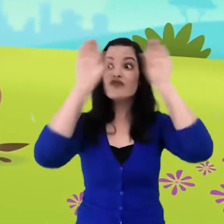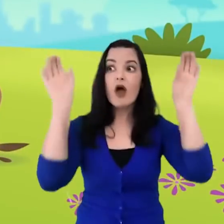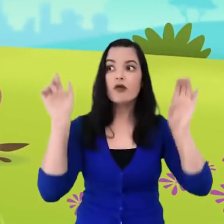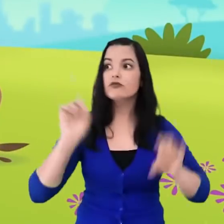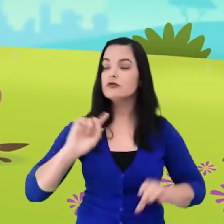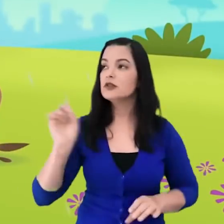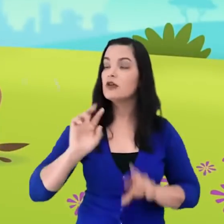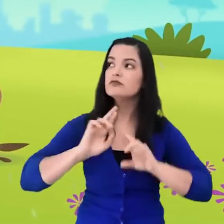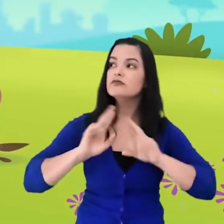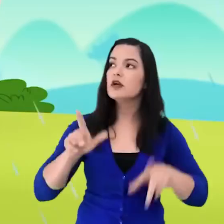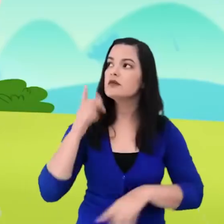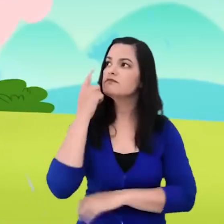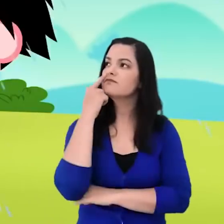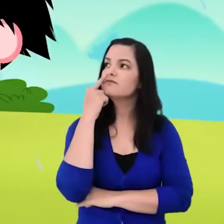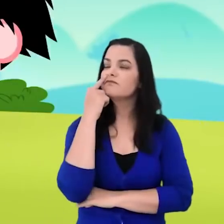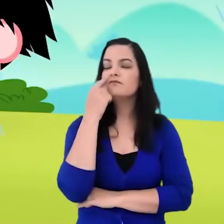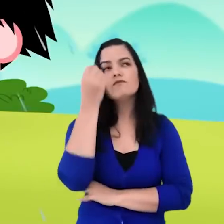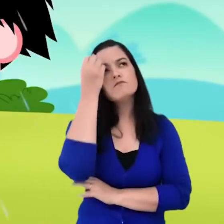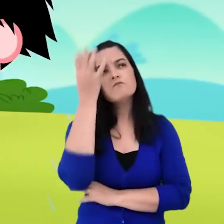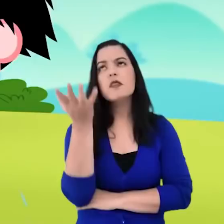lembro onde foi.